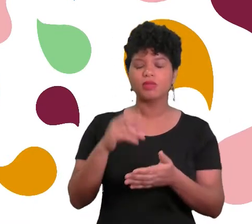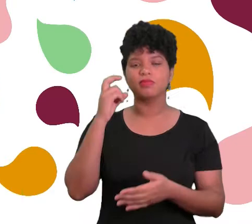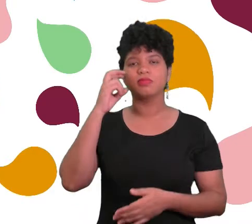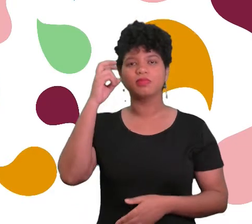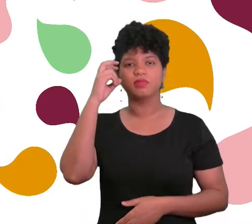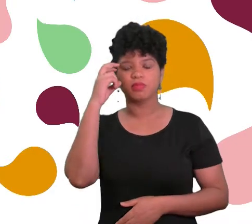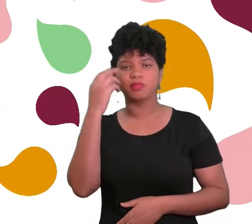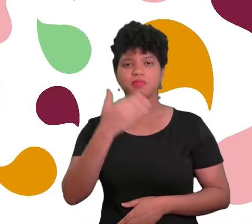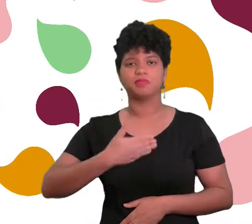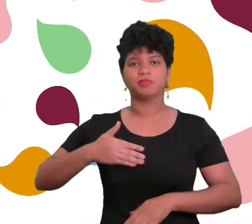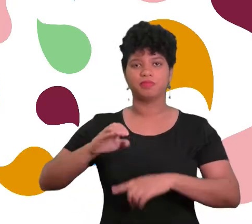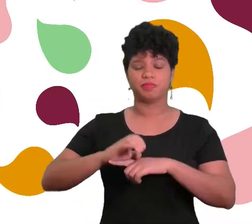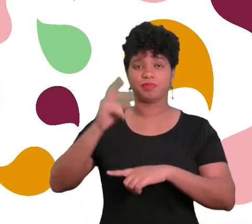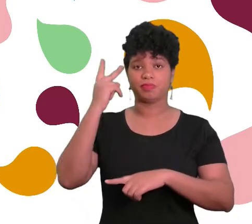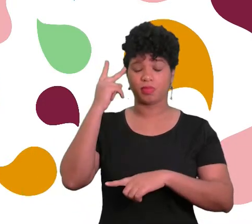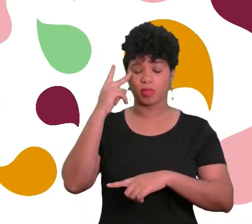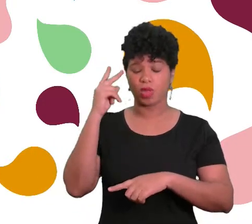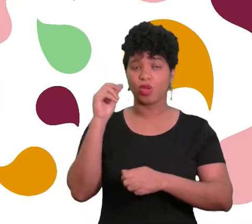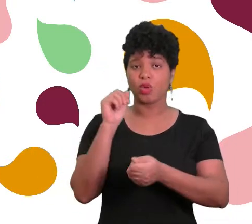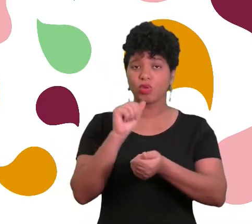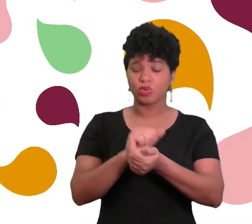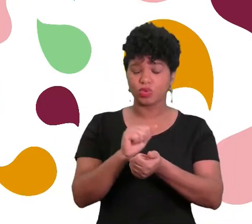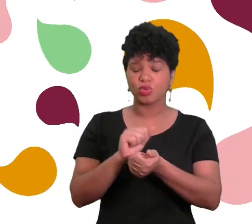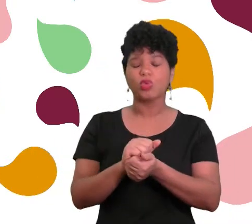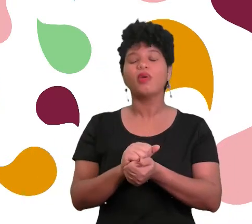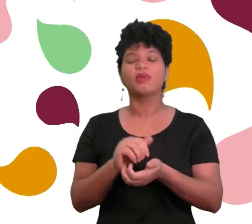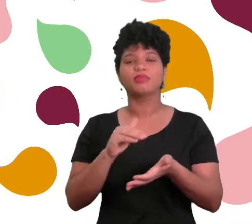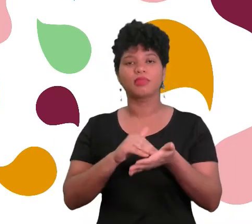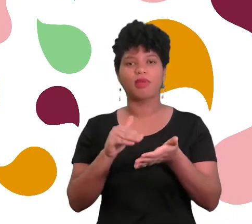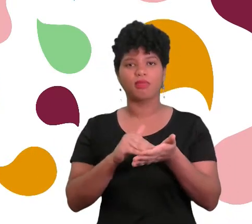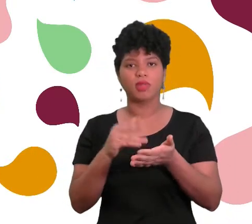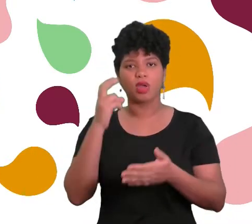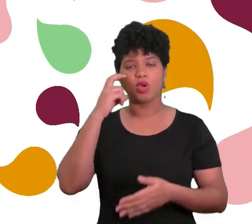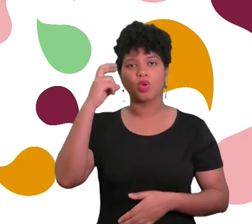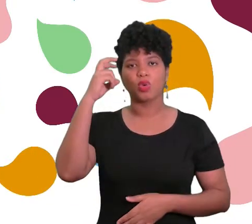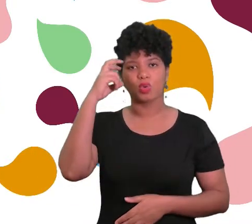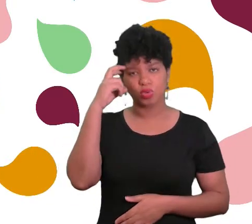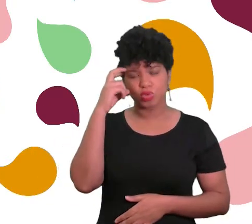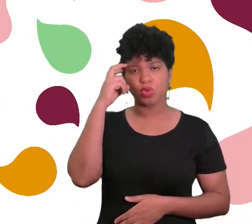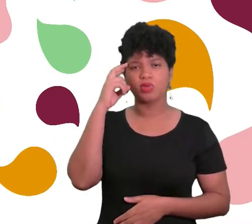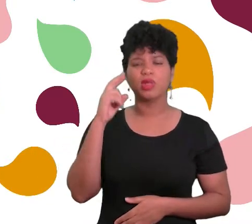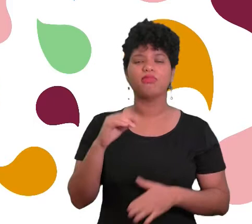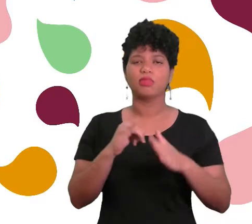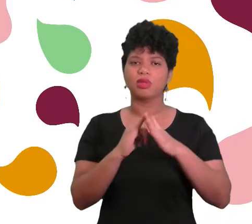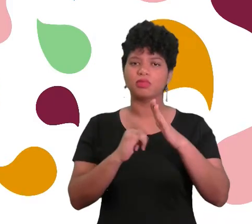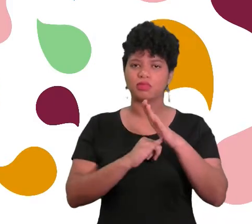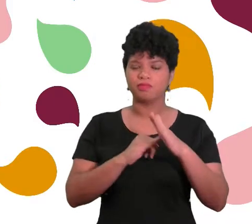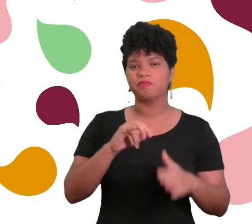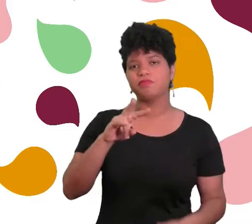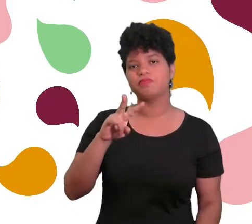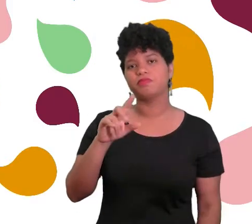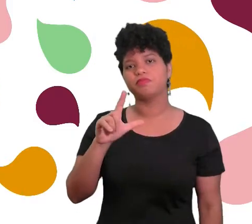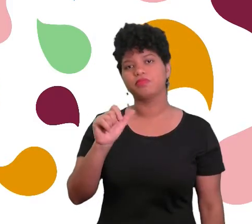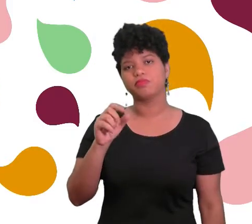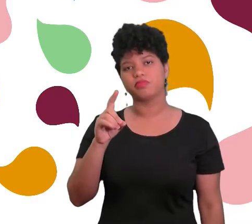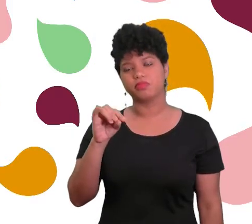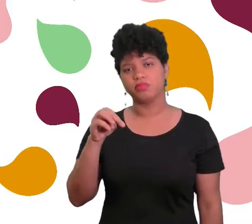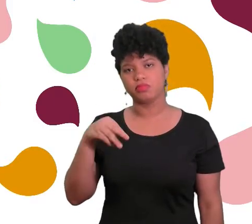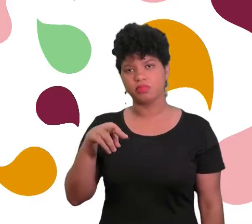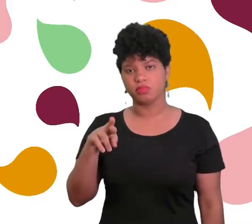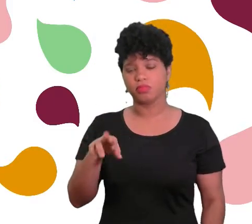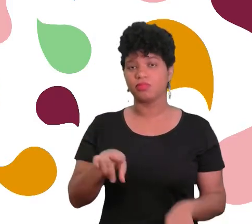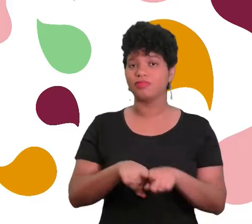São Paulo, por meio da Secretaria de Cultura e Economia Criativa, Apadrieiro Cultural, Instituto Vladimir Herzog e